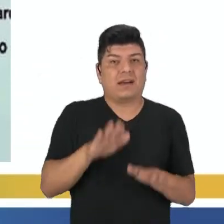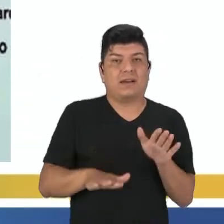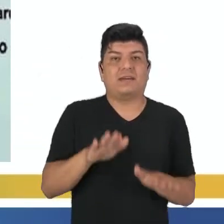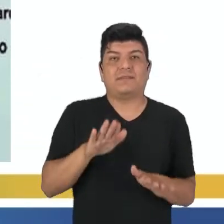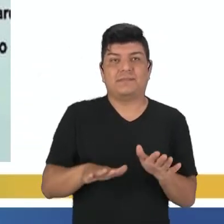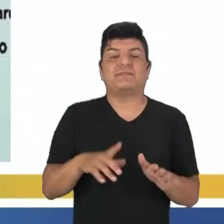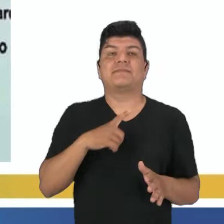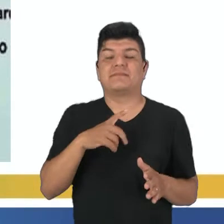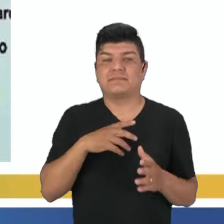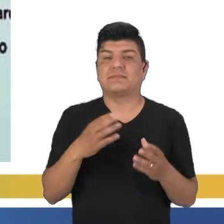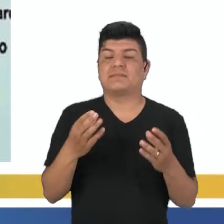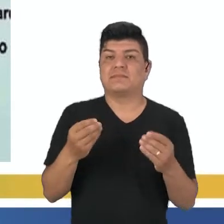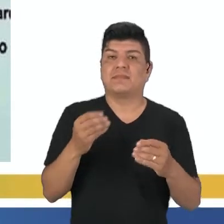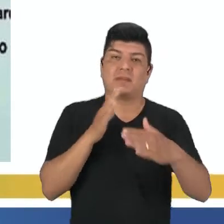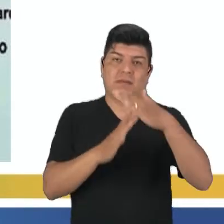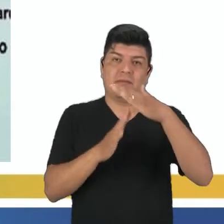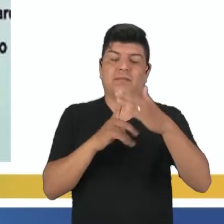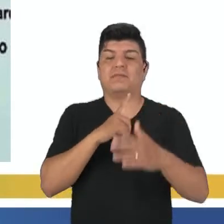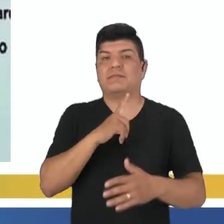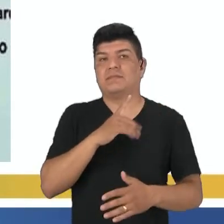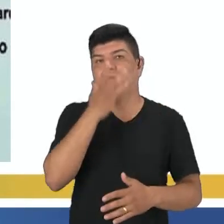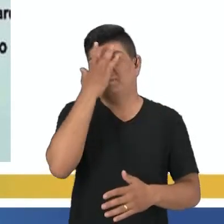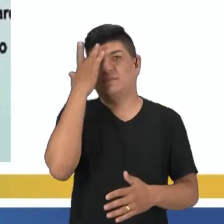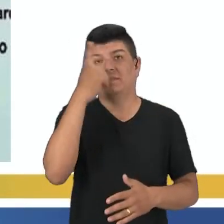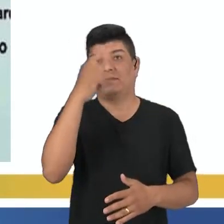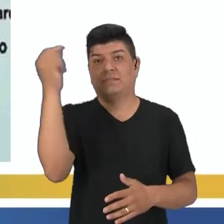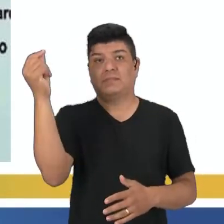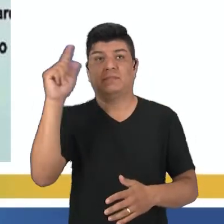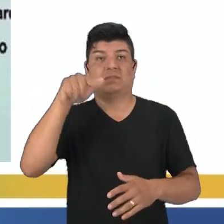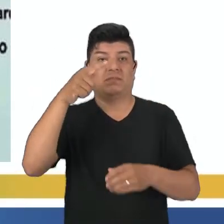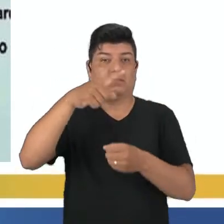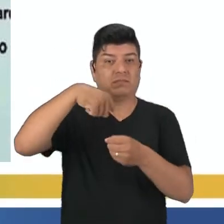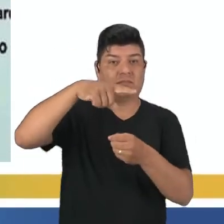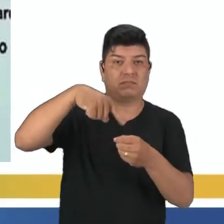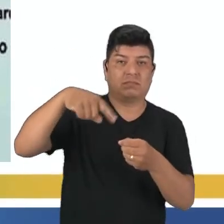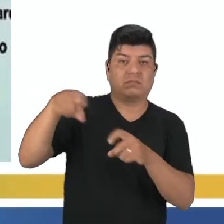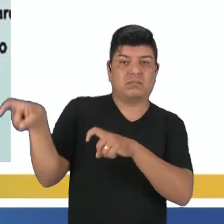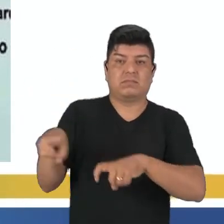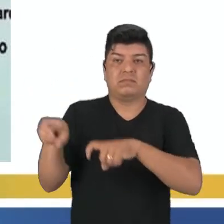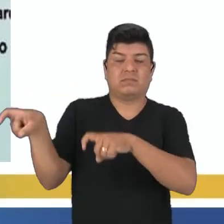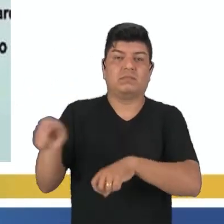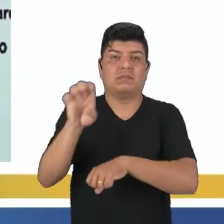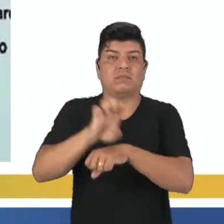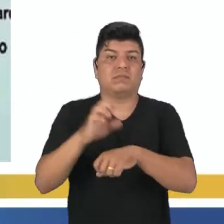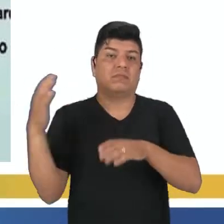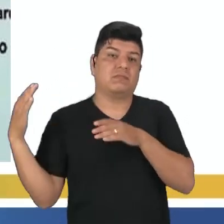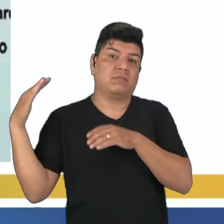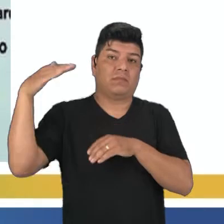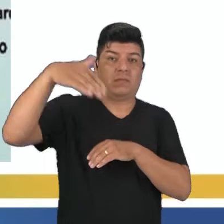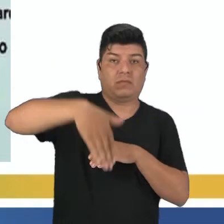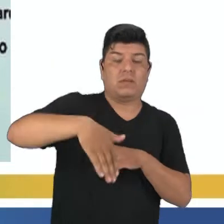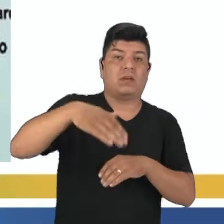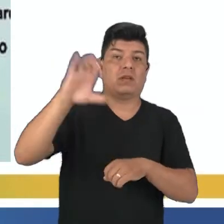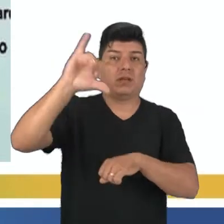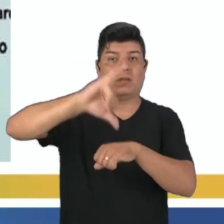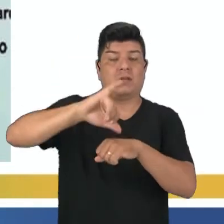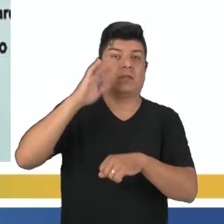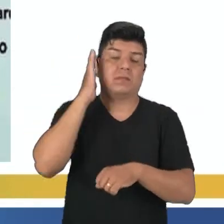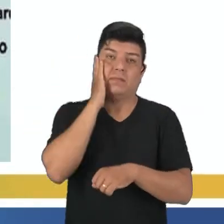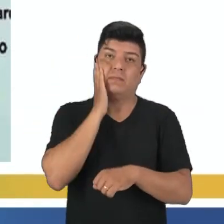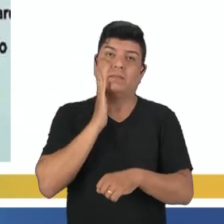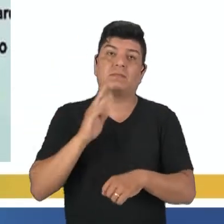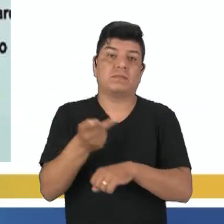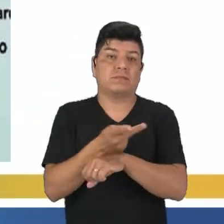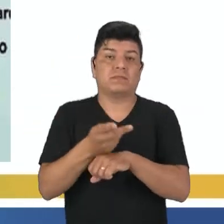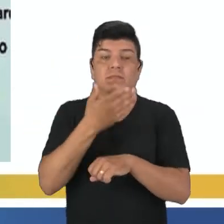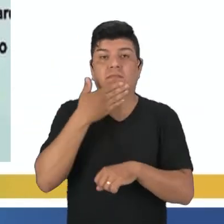Geralmente teve muita migração, né? Pessoas que saíram do interior do estado e vieram para a capital em busca